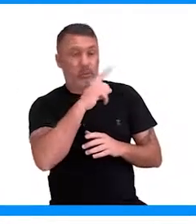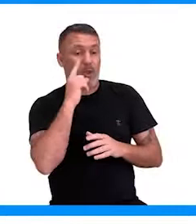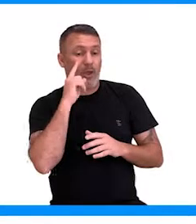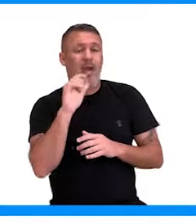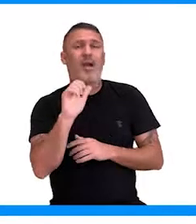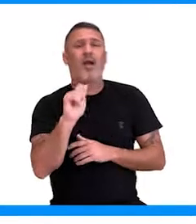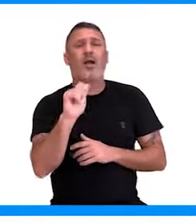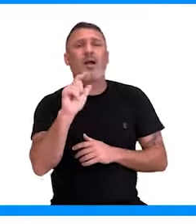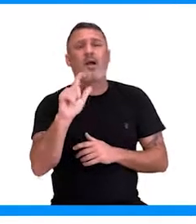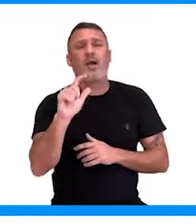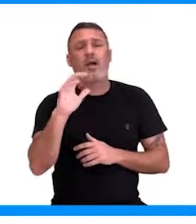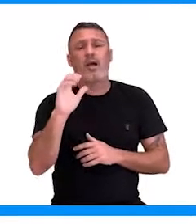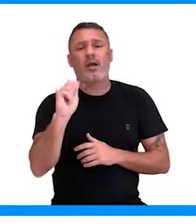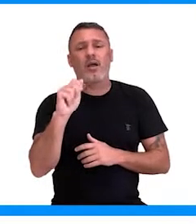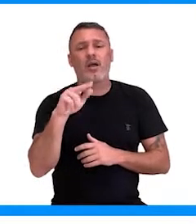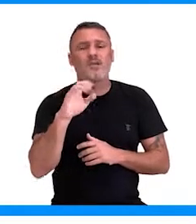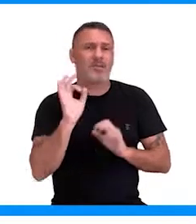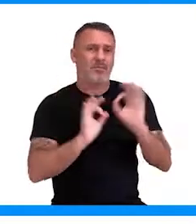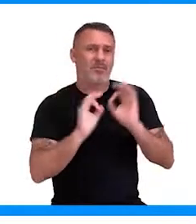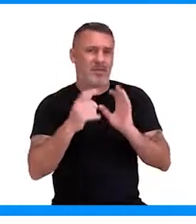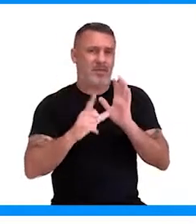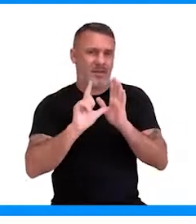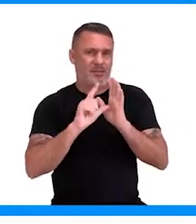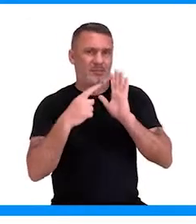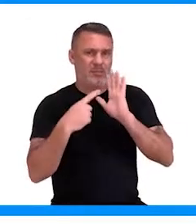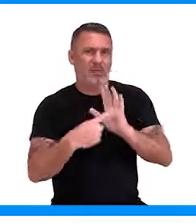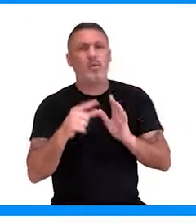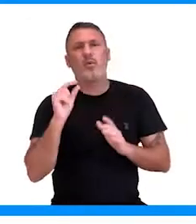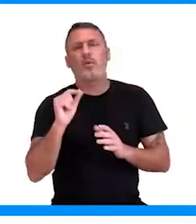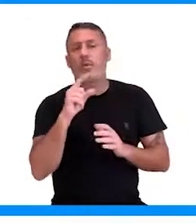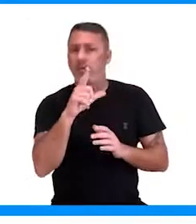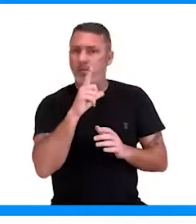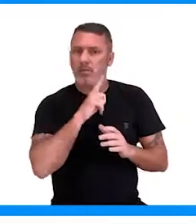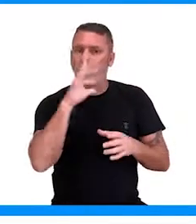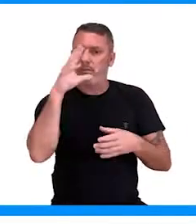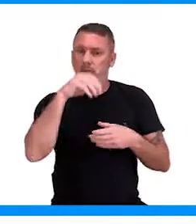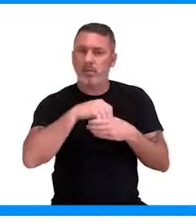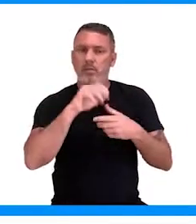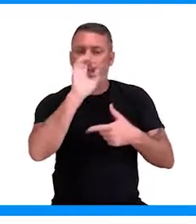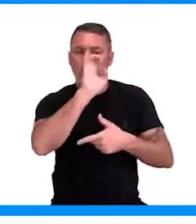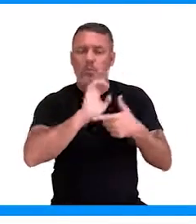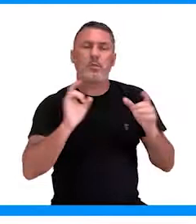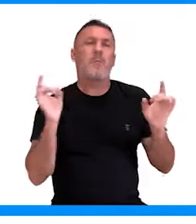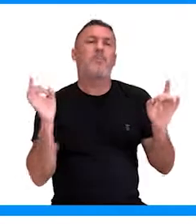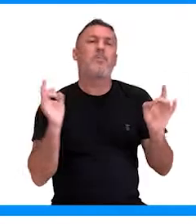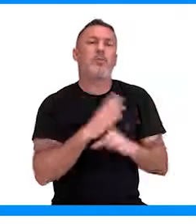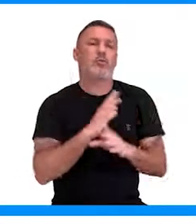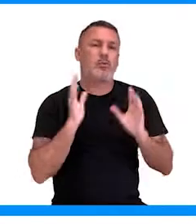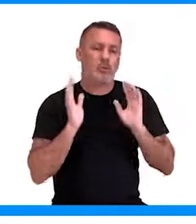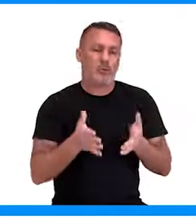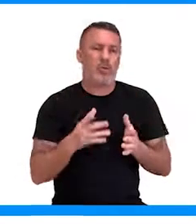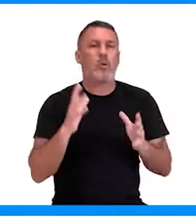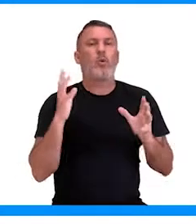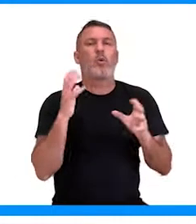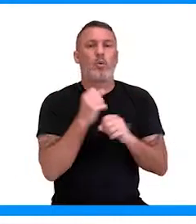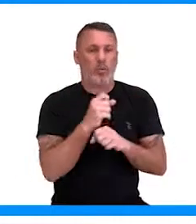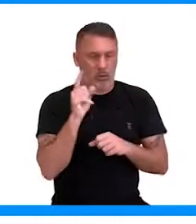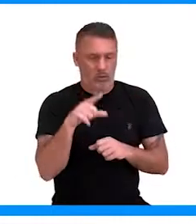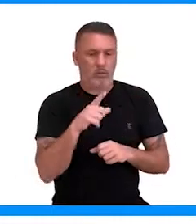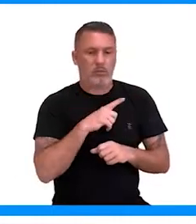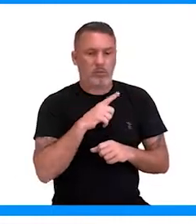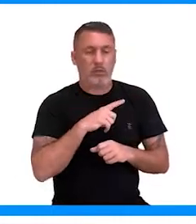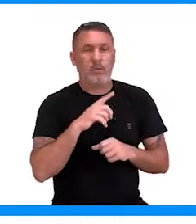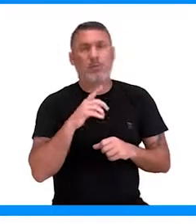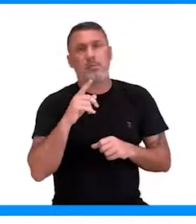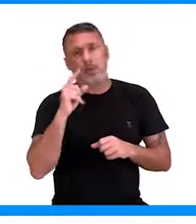Esse alcance que nós acabamos de calcular ali na questão anterior, existe uma equação prontinha já para